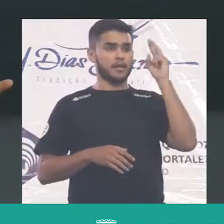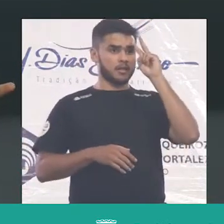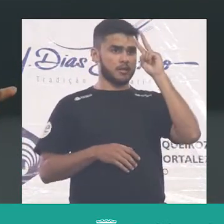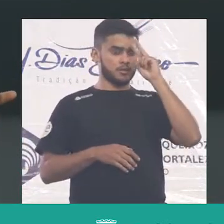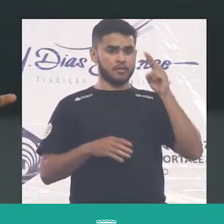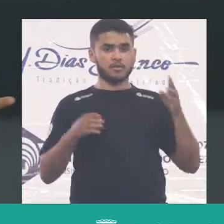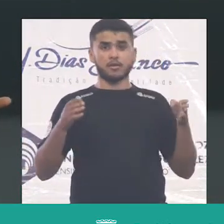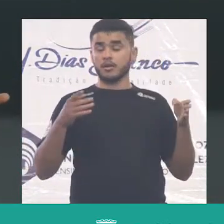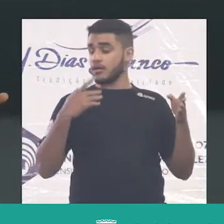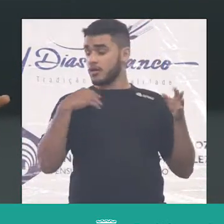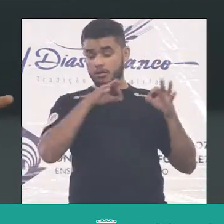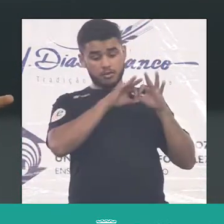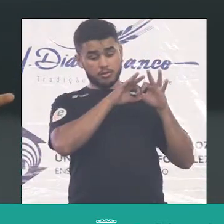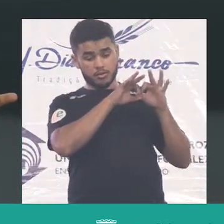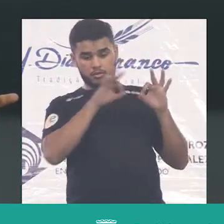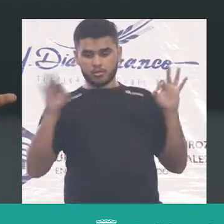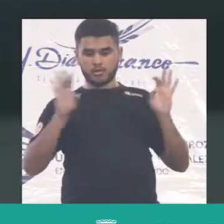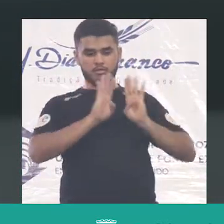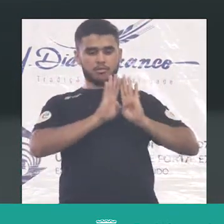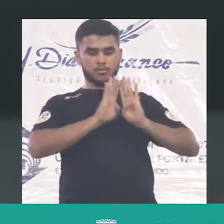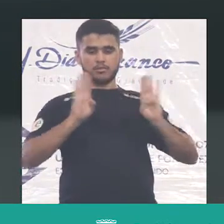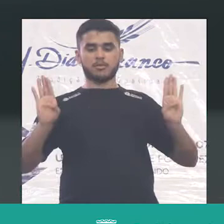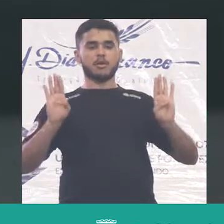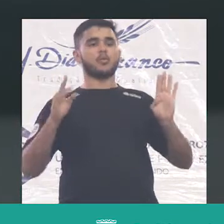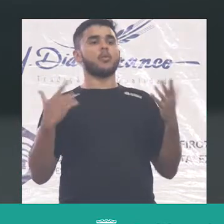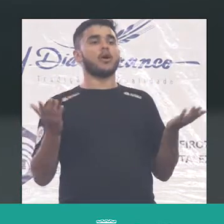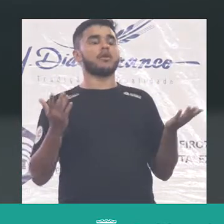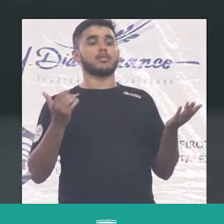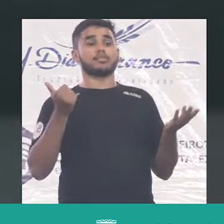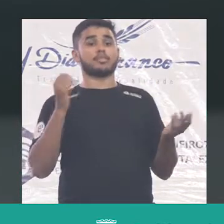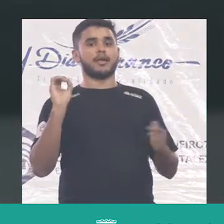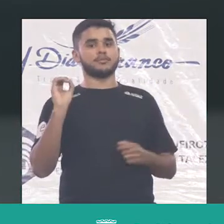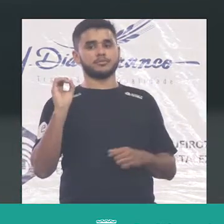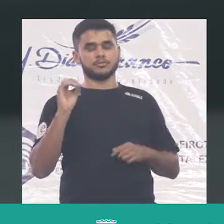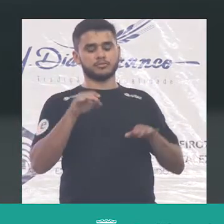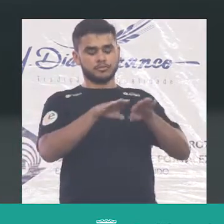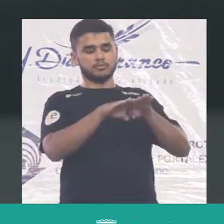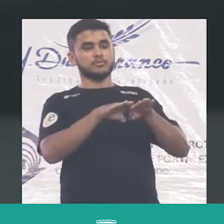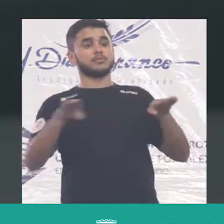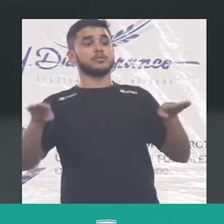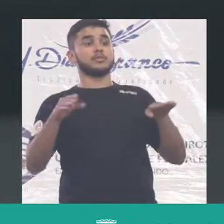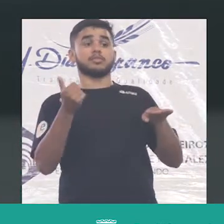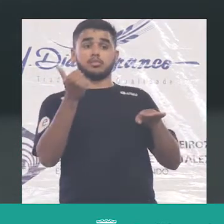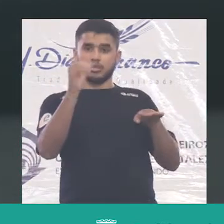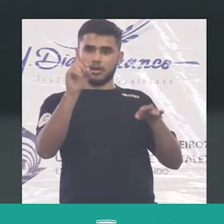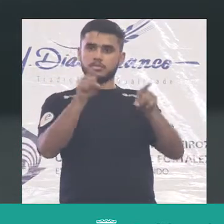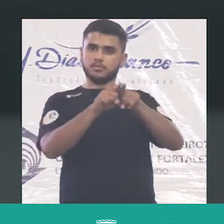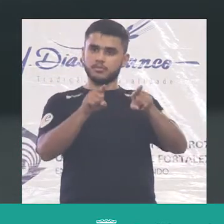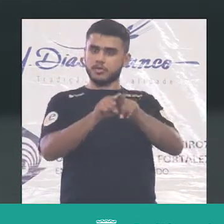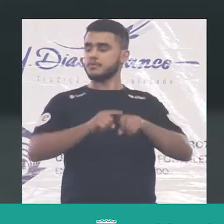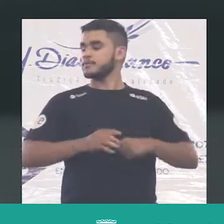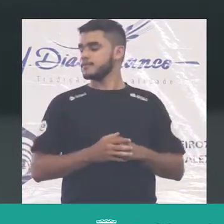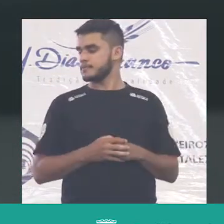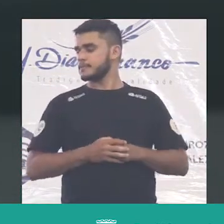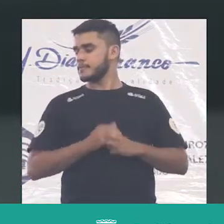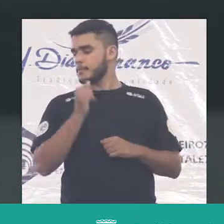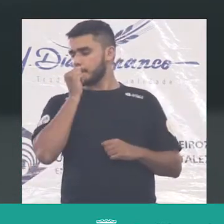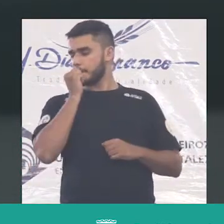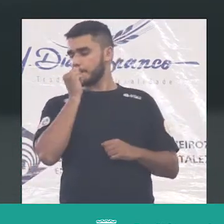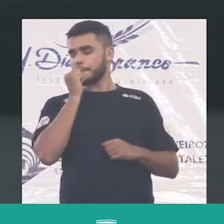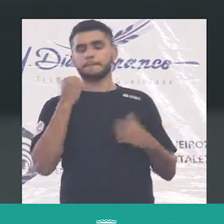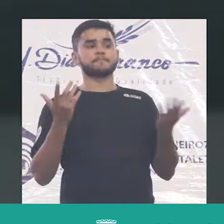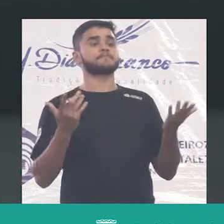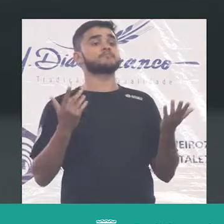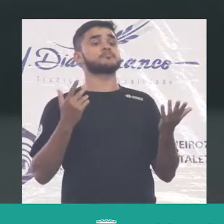ali grandona valia 10, não valia? O chão aí, ó, o piso aí valia 10. Como ele